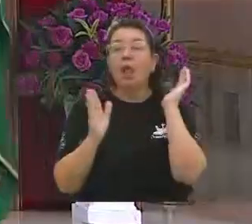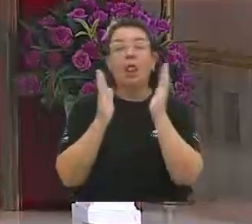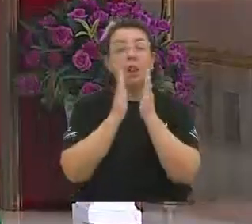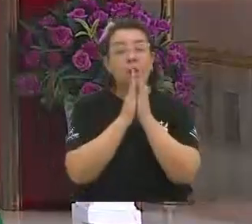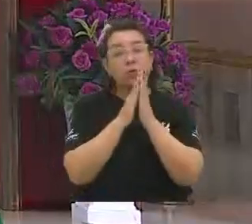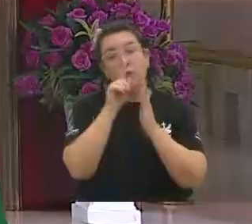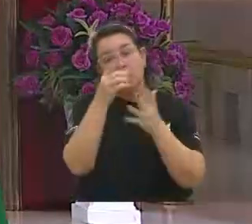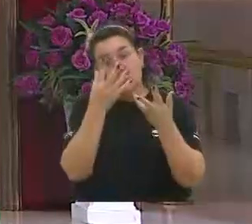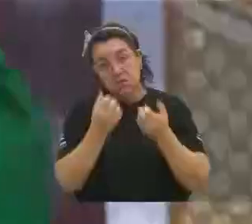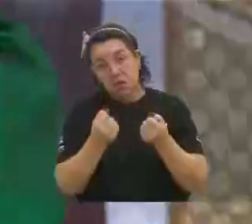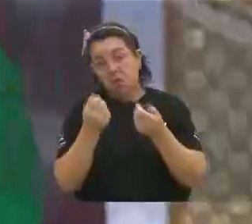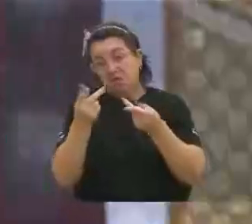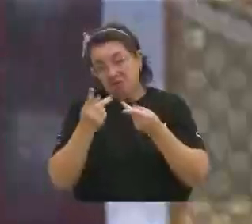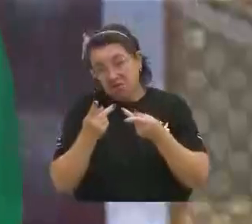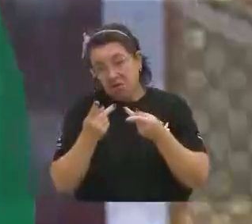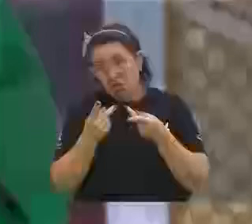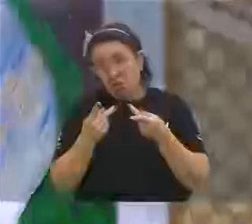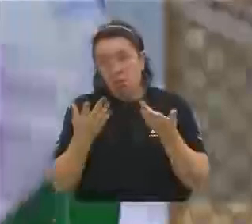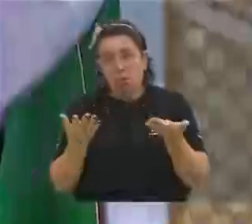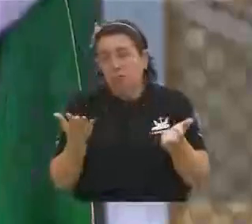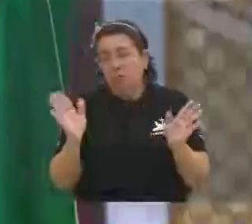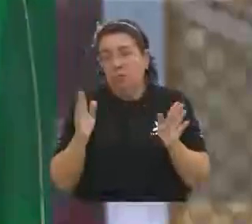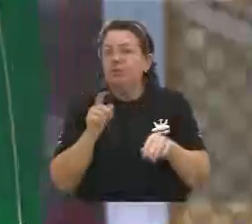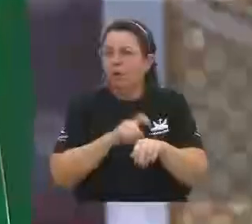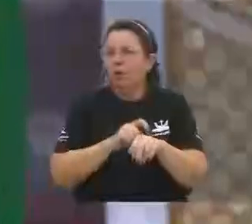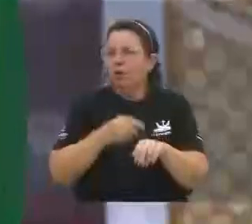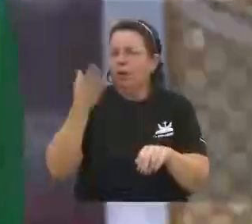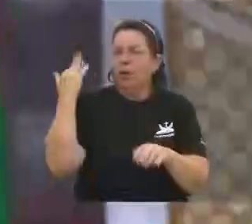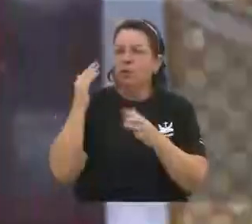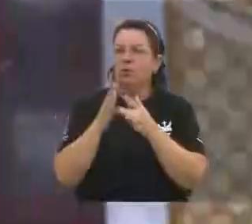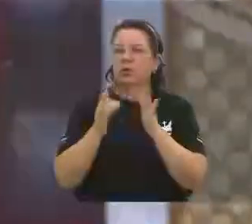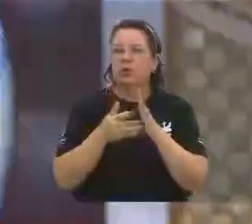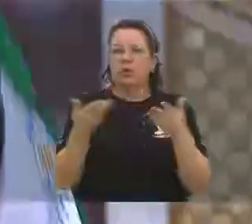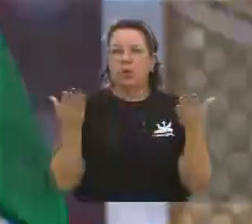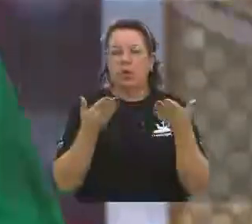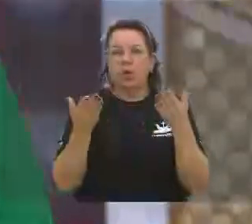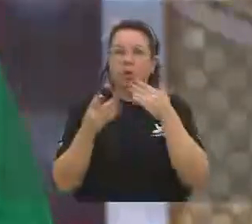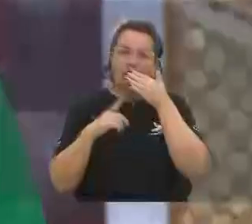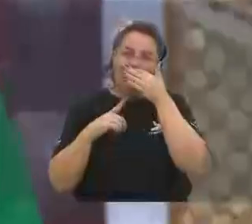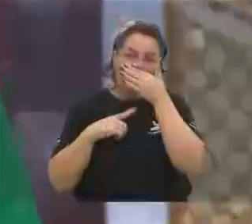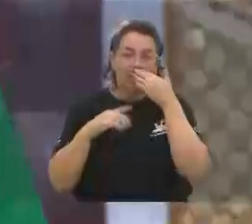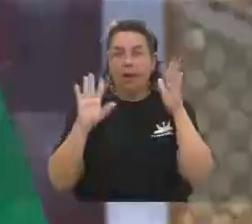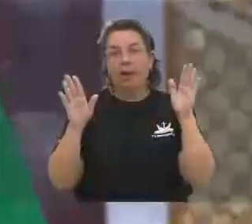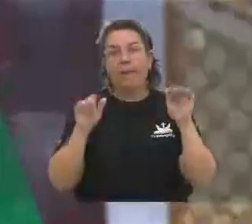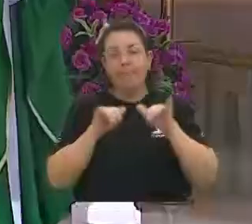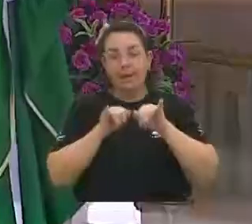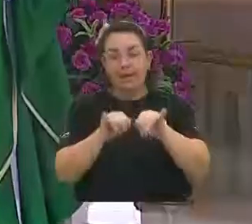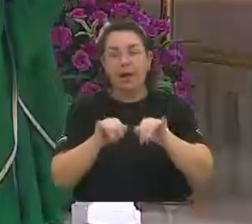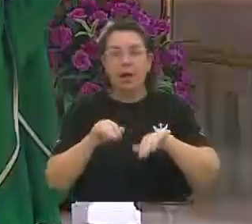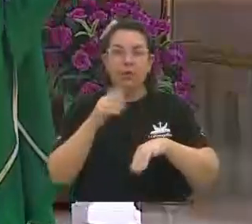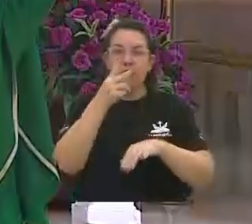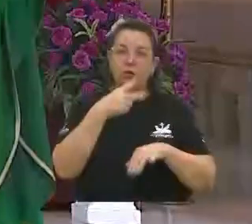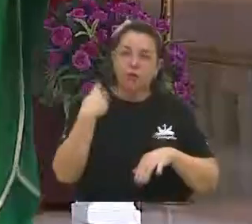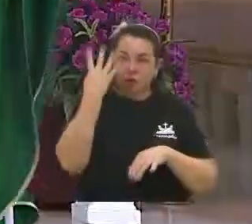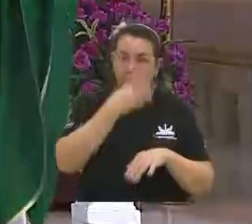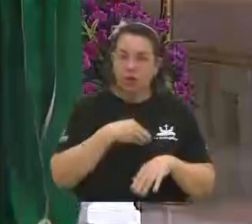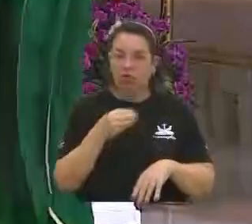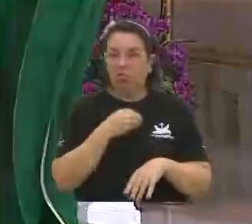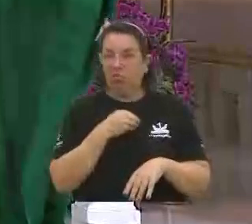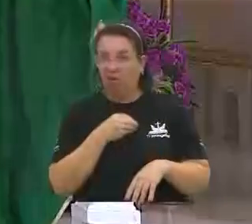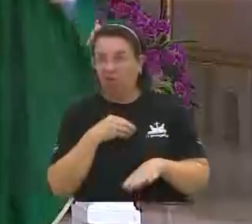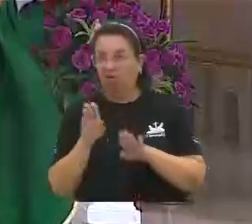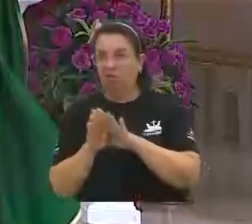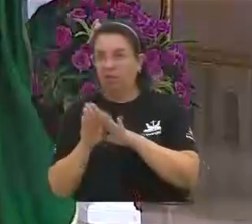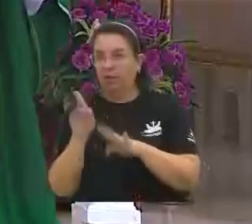você recebe uma visita no tempo de Jesus hoje tem 24 horas para tudo né 24 horas por pecado 24